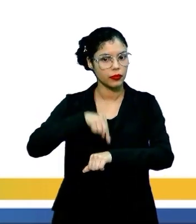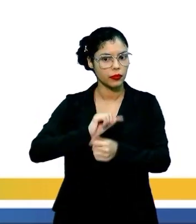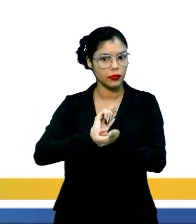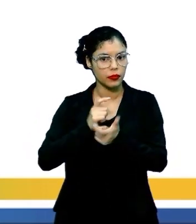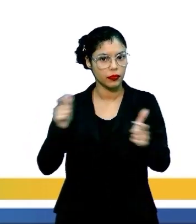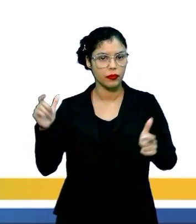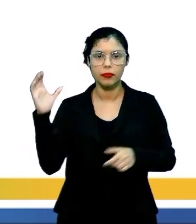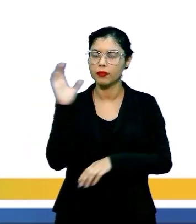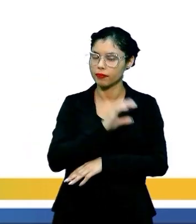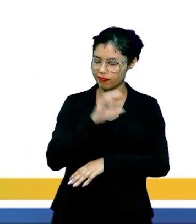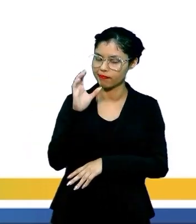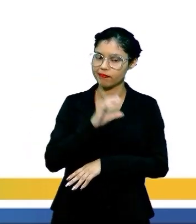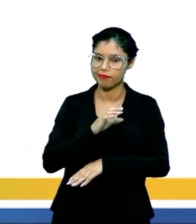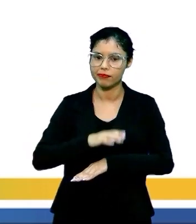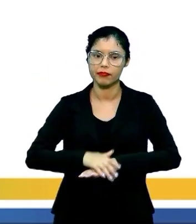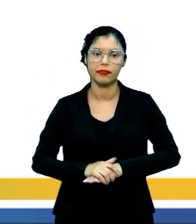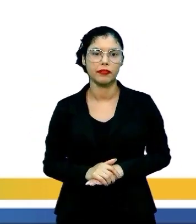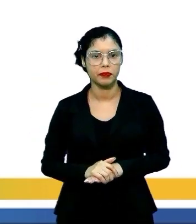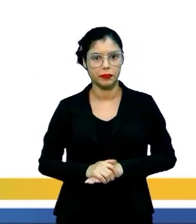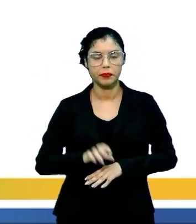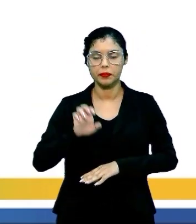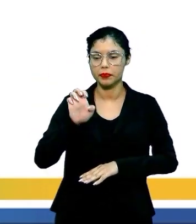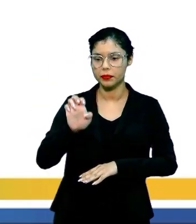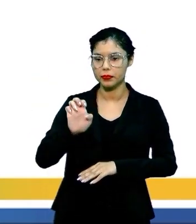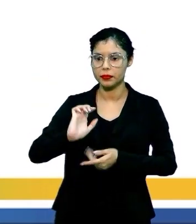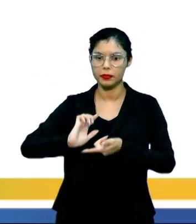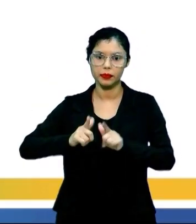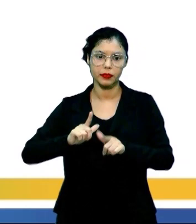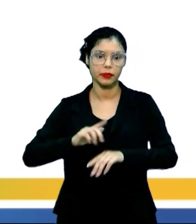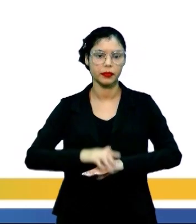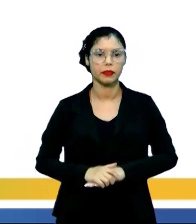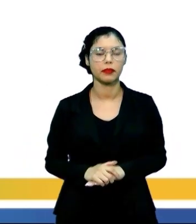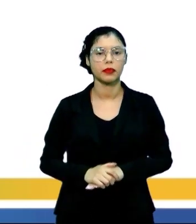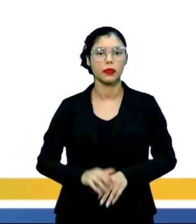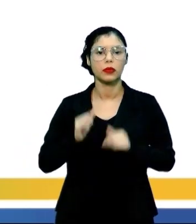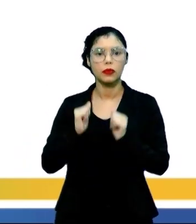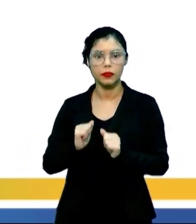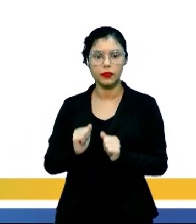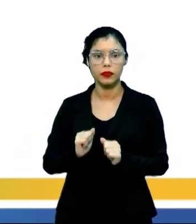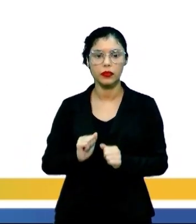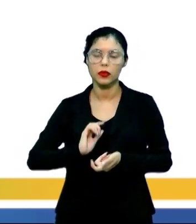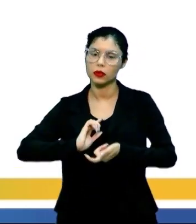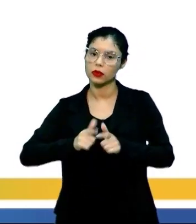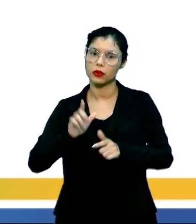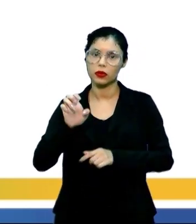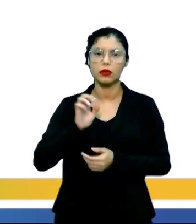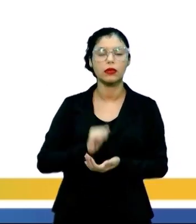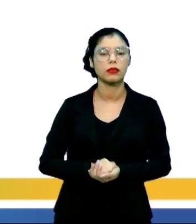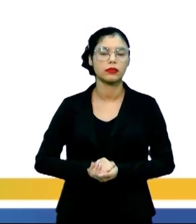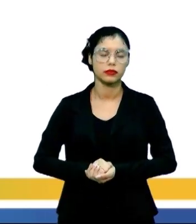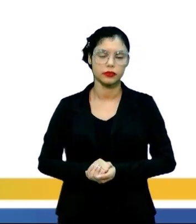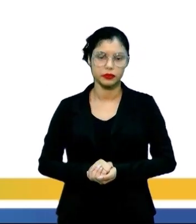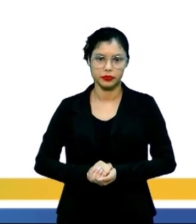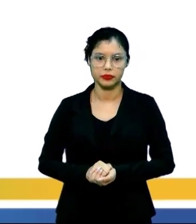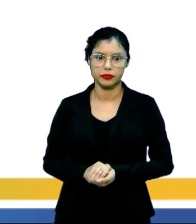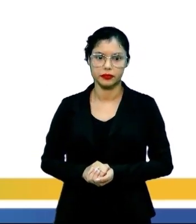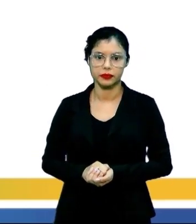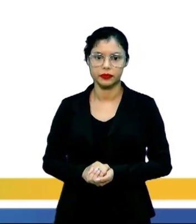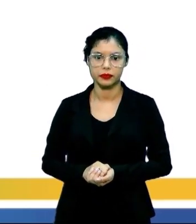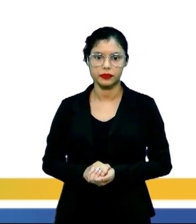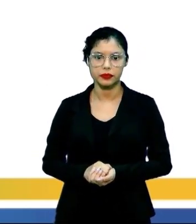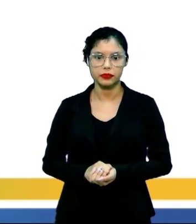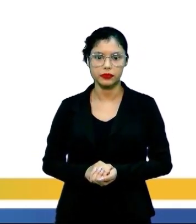maiores velocidades, e foi a alternativa E, né? Podemos concluir aí, como gabarito da questão, essa